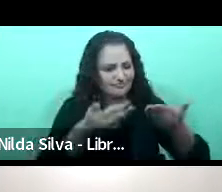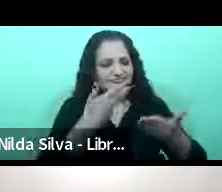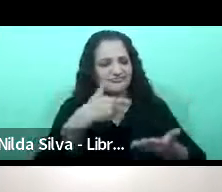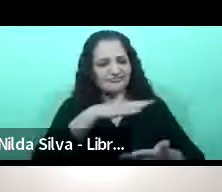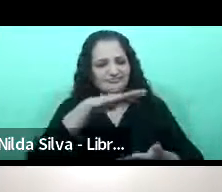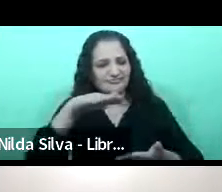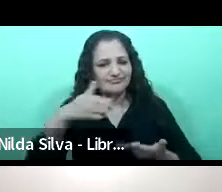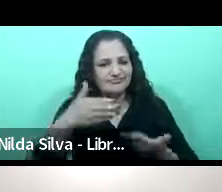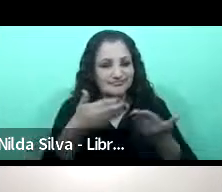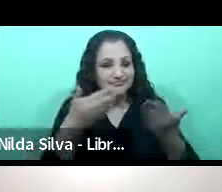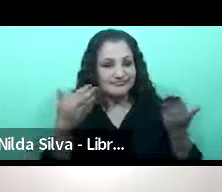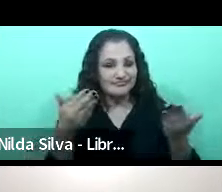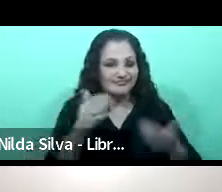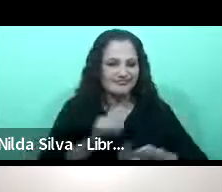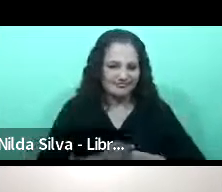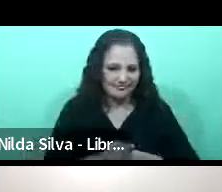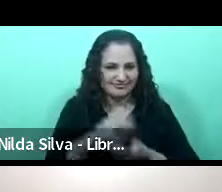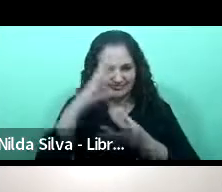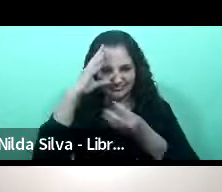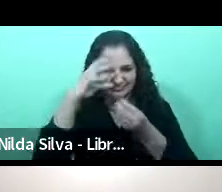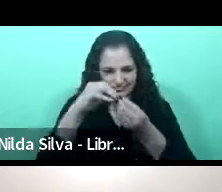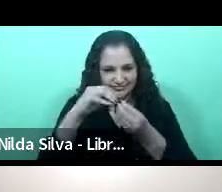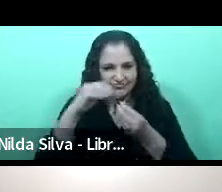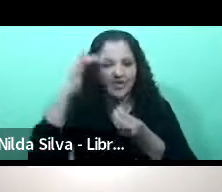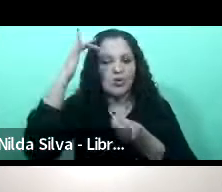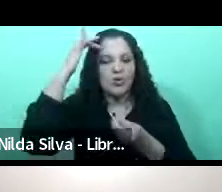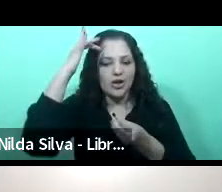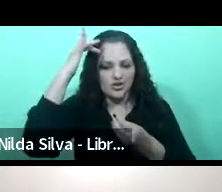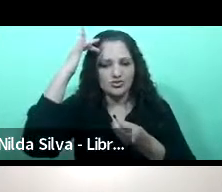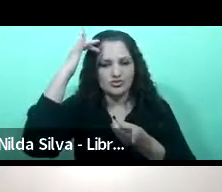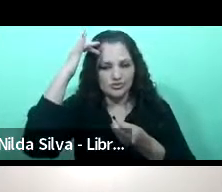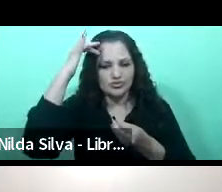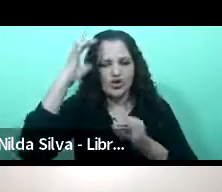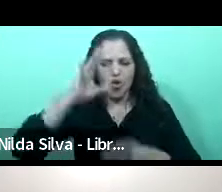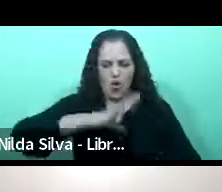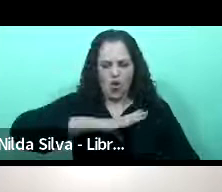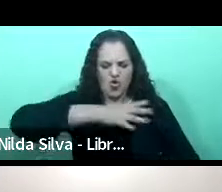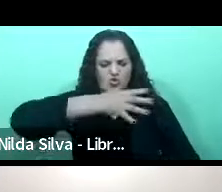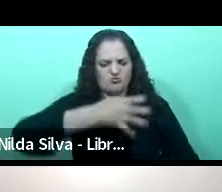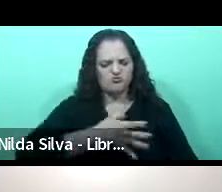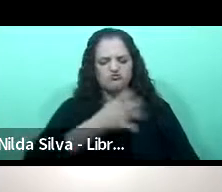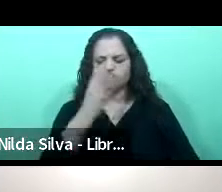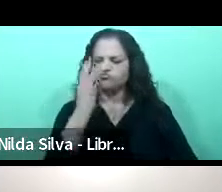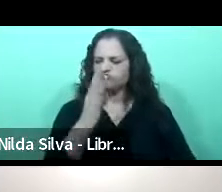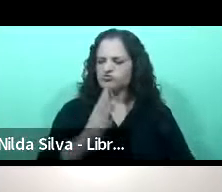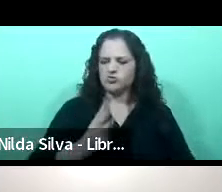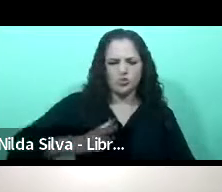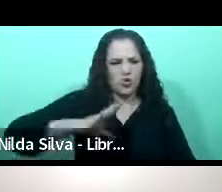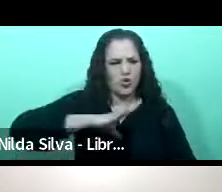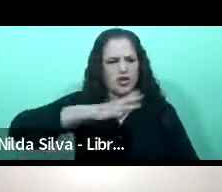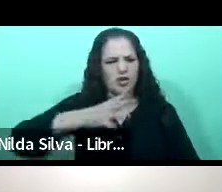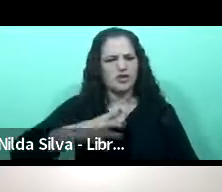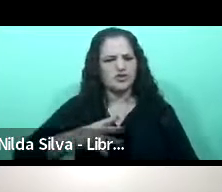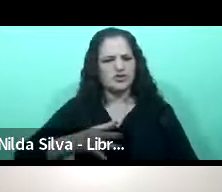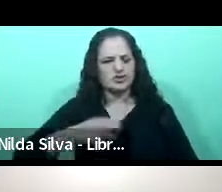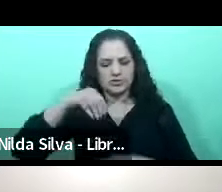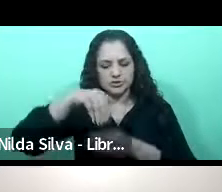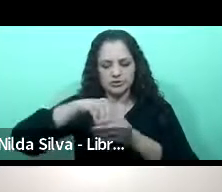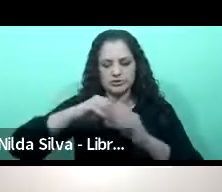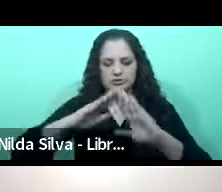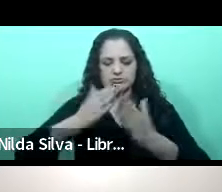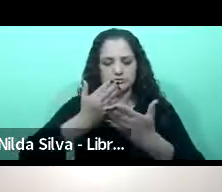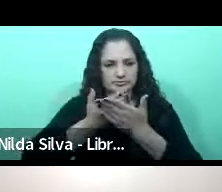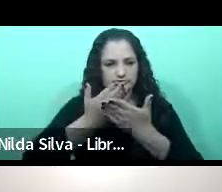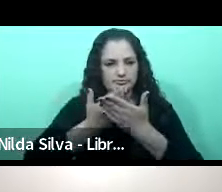né? Então, eu acho que é essa coragem de ousar dentro da escola que a gente